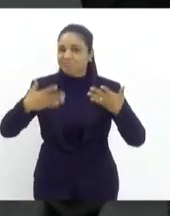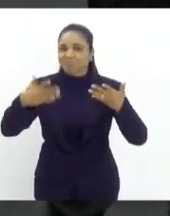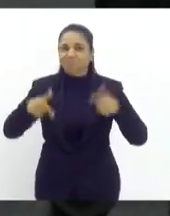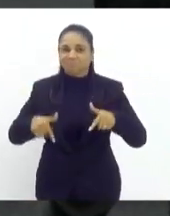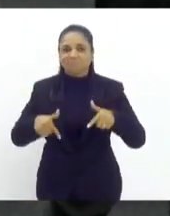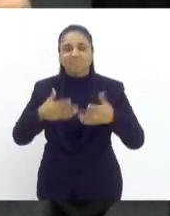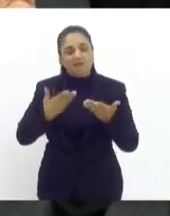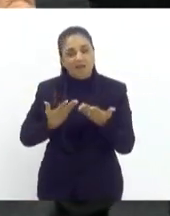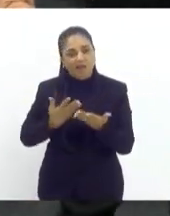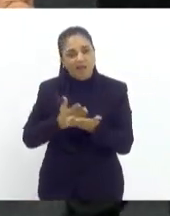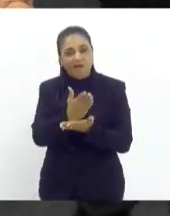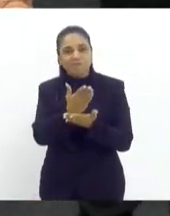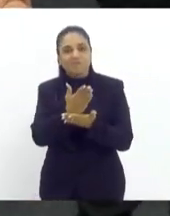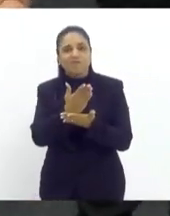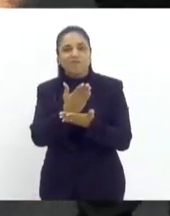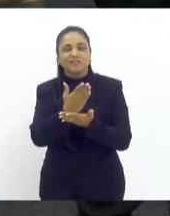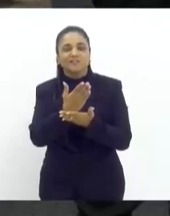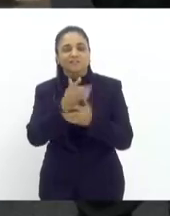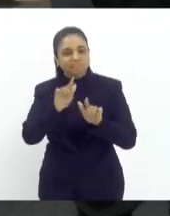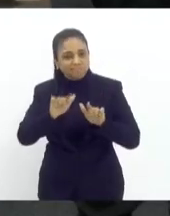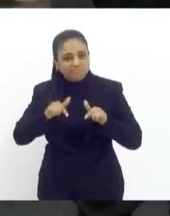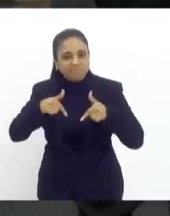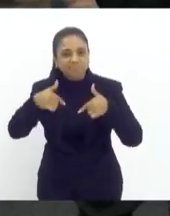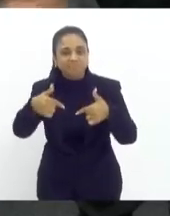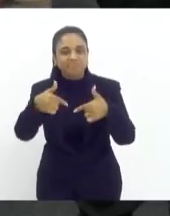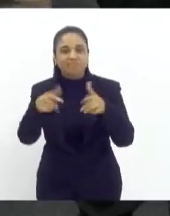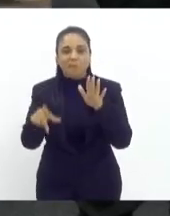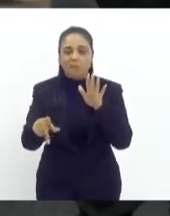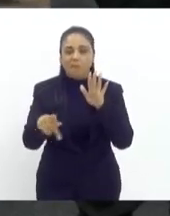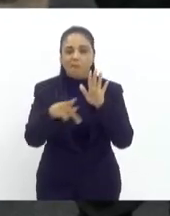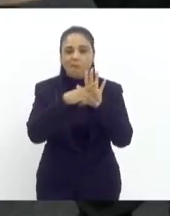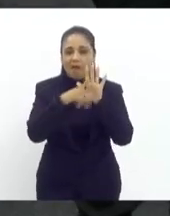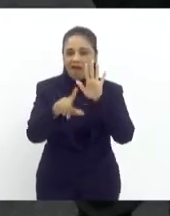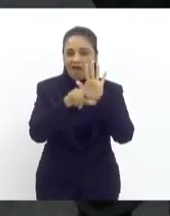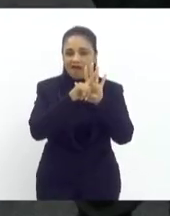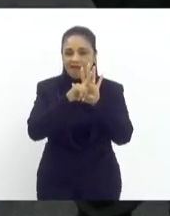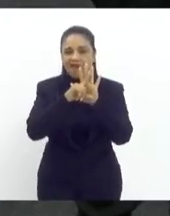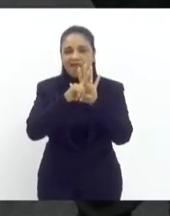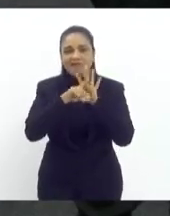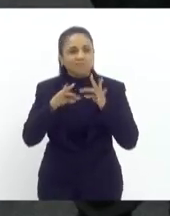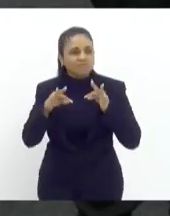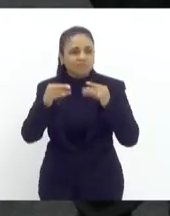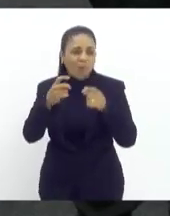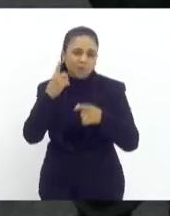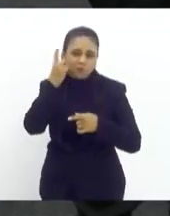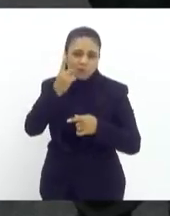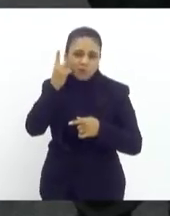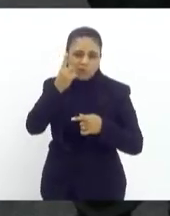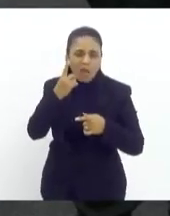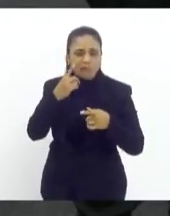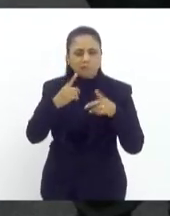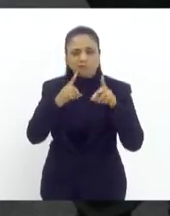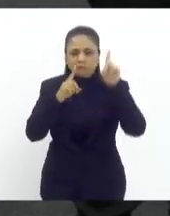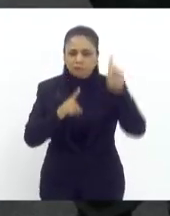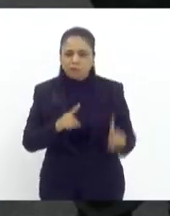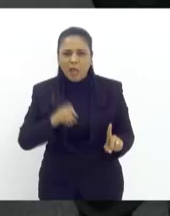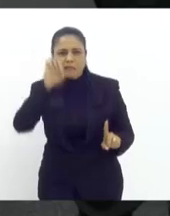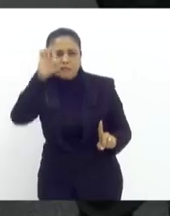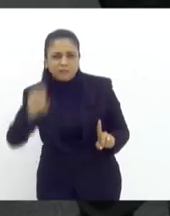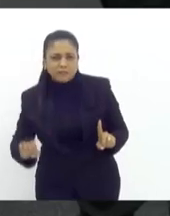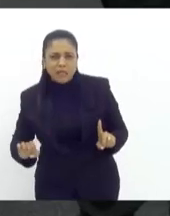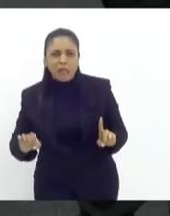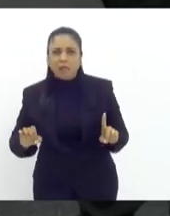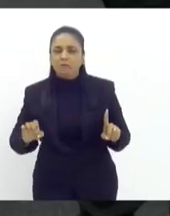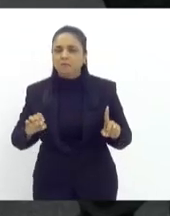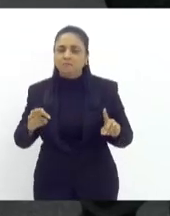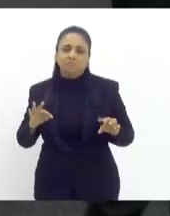Janeiro aprovando algumas iniciativas que foram aqui aclamadas por todos os deputados da esquerda da direita de todas